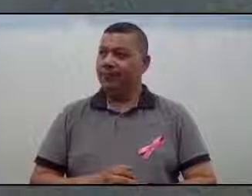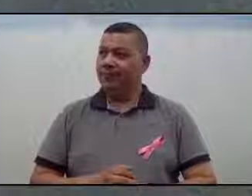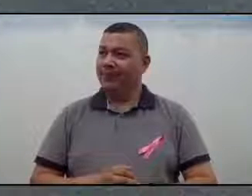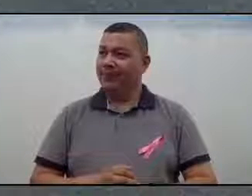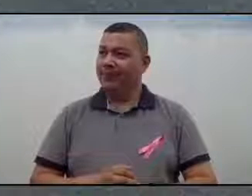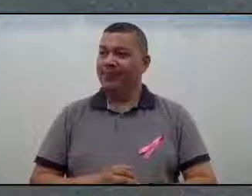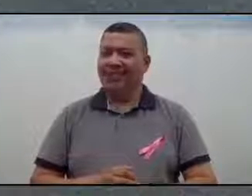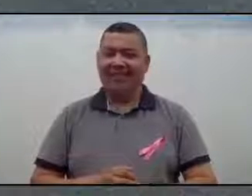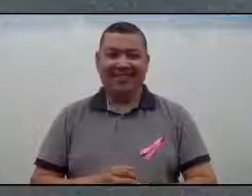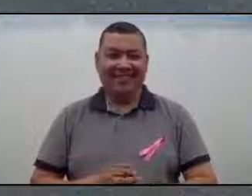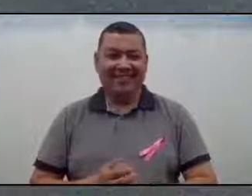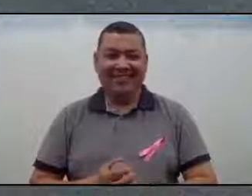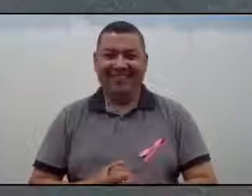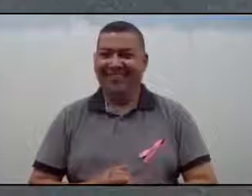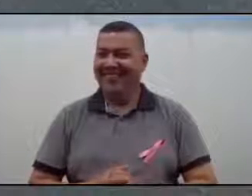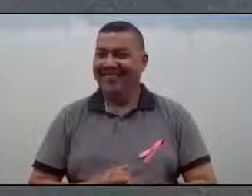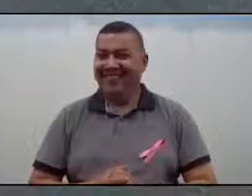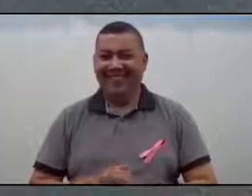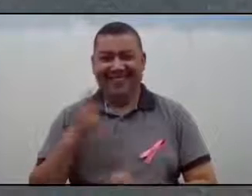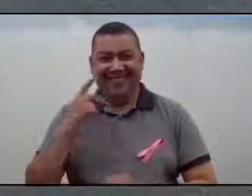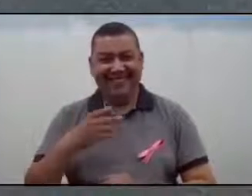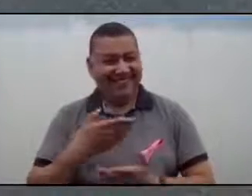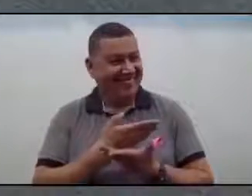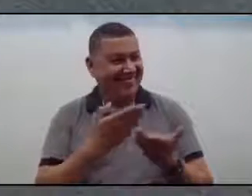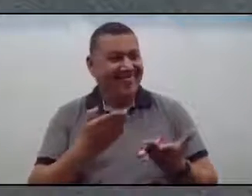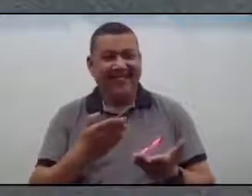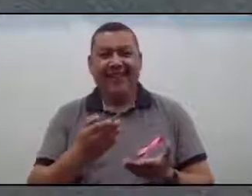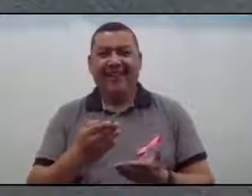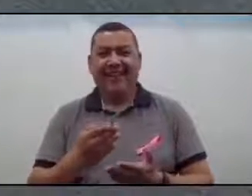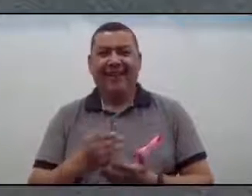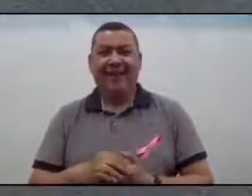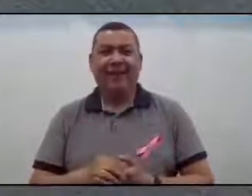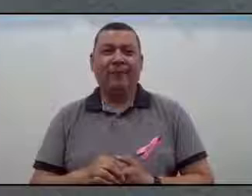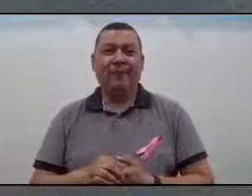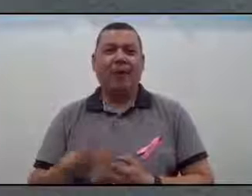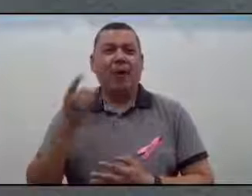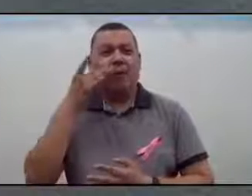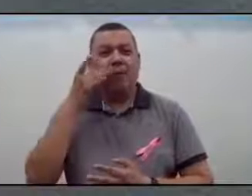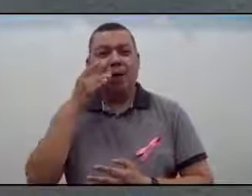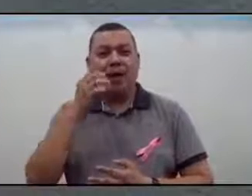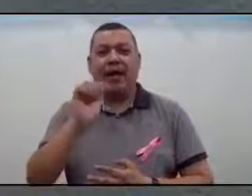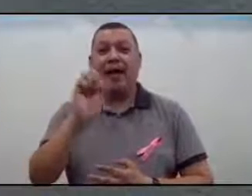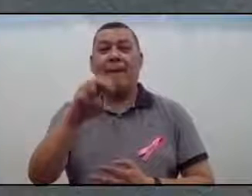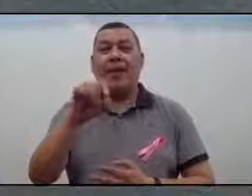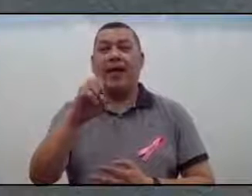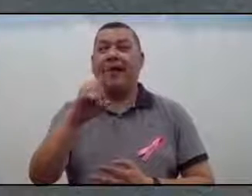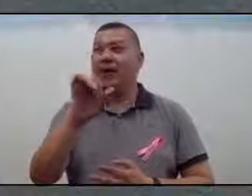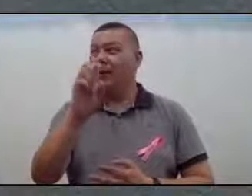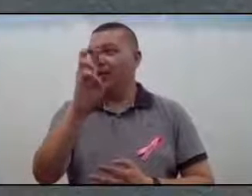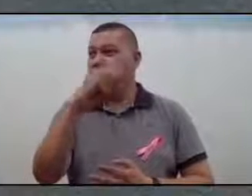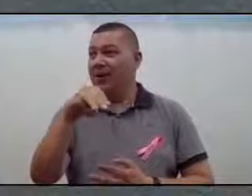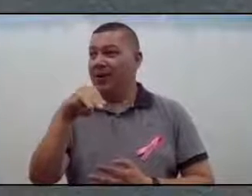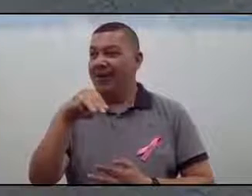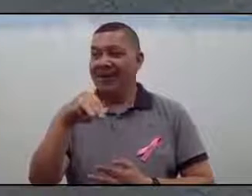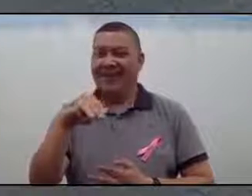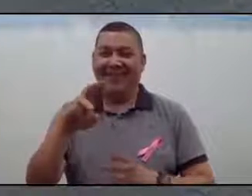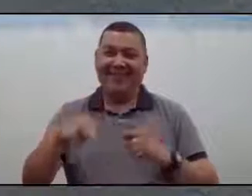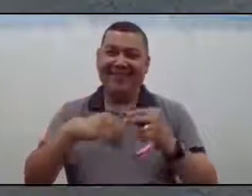amendoim e falou: vereador, aproveita a oportunidade de apresentar a deputada Silvia